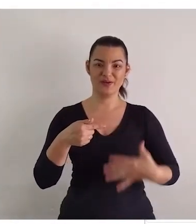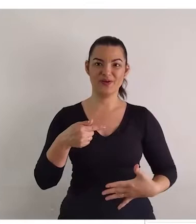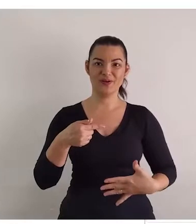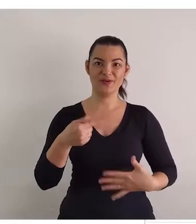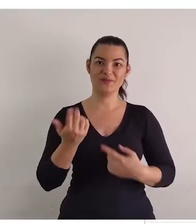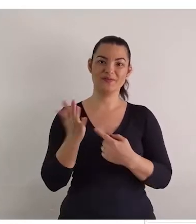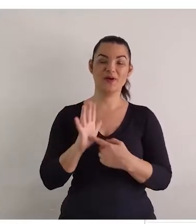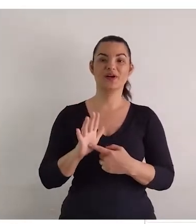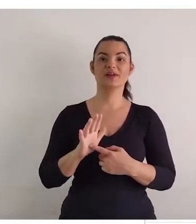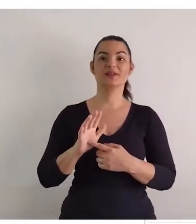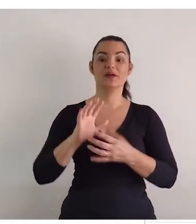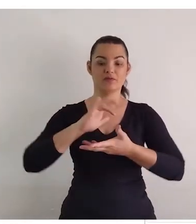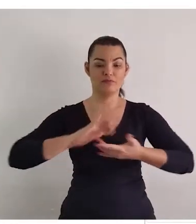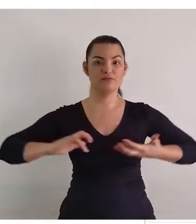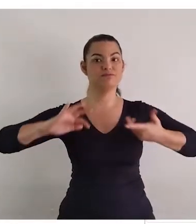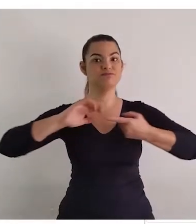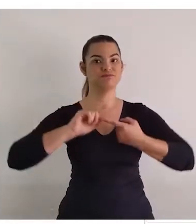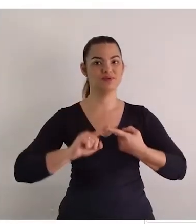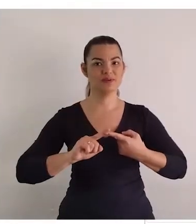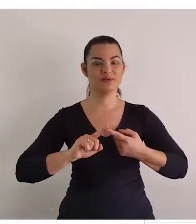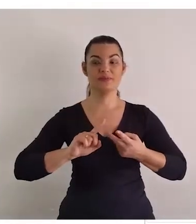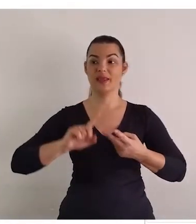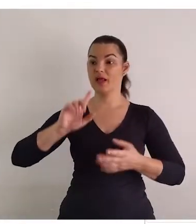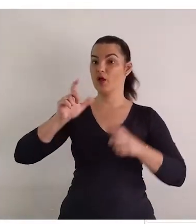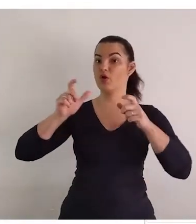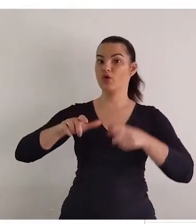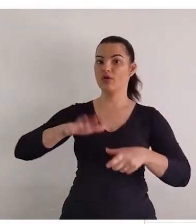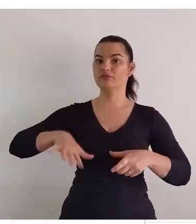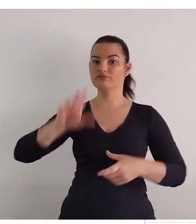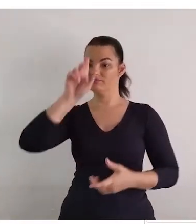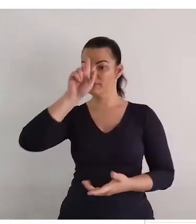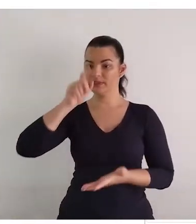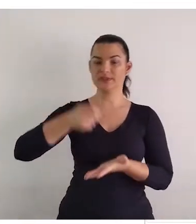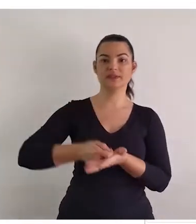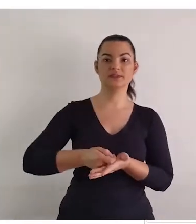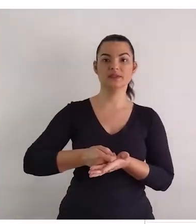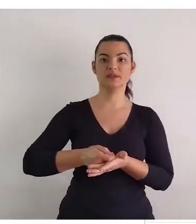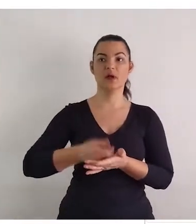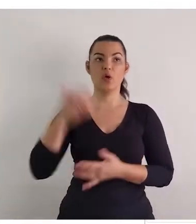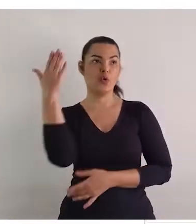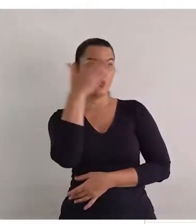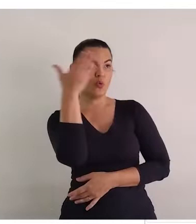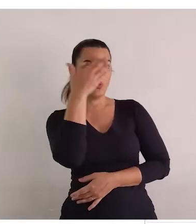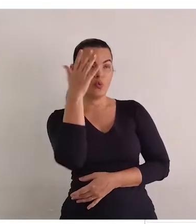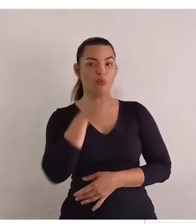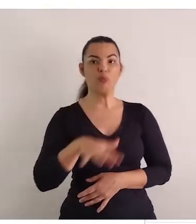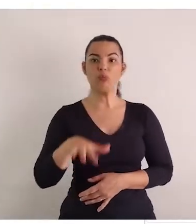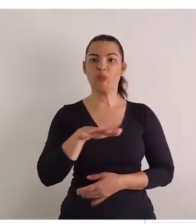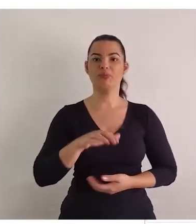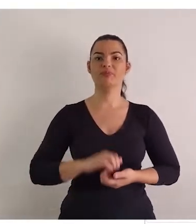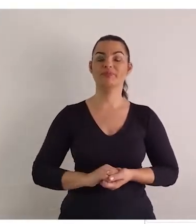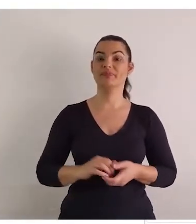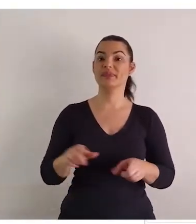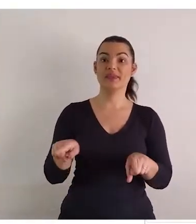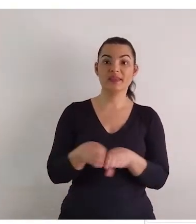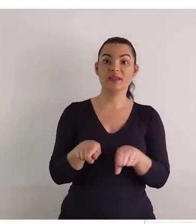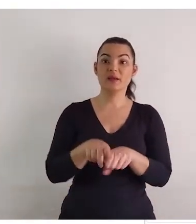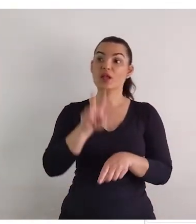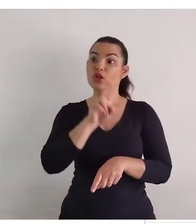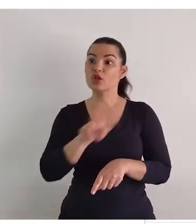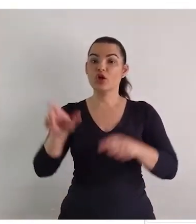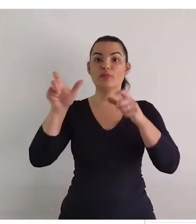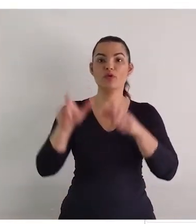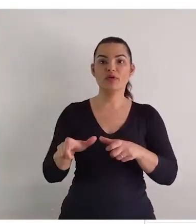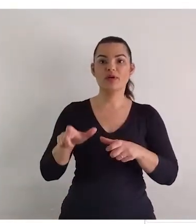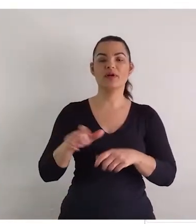Espaço sideral, espaço decisório, espaço invisível, até mesmo o nome de alguns